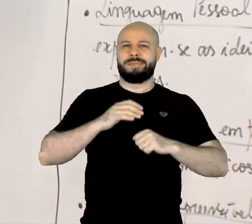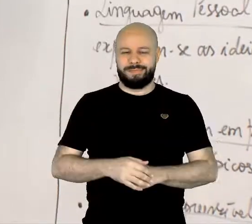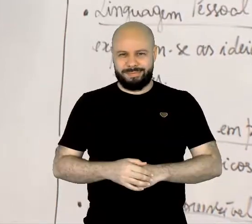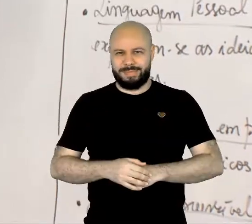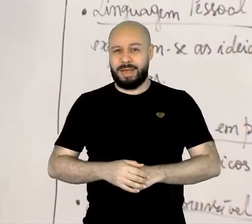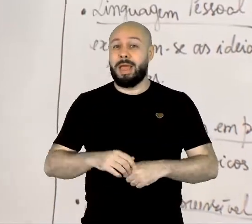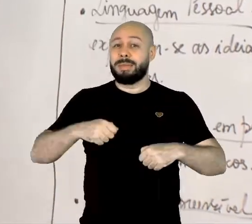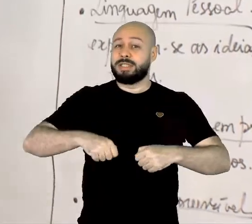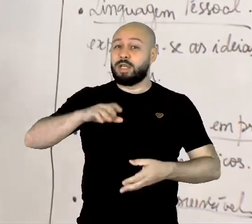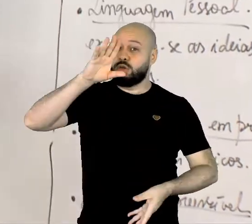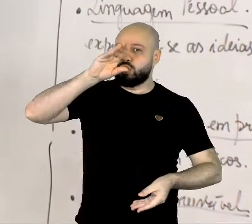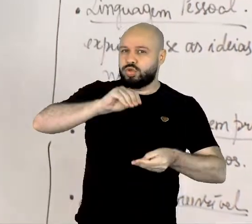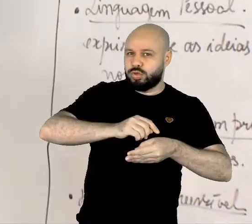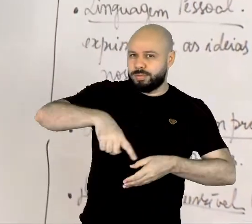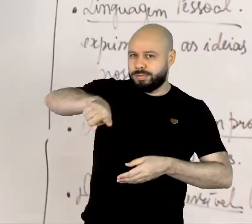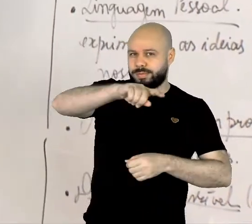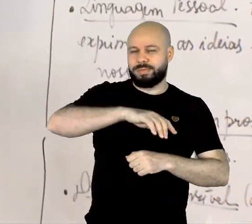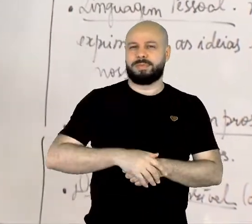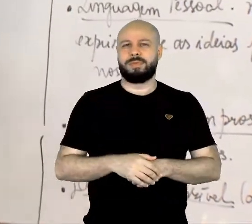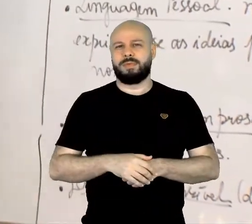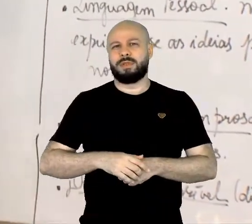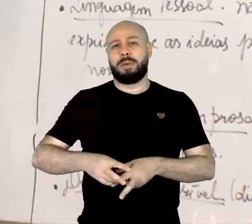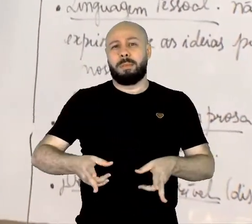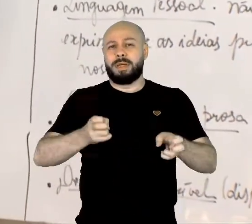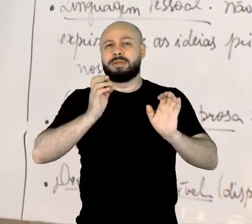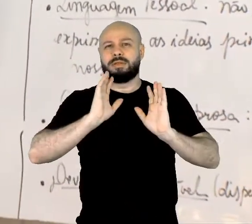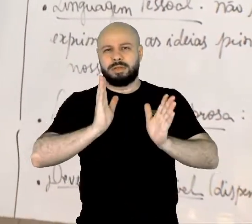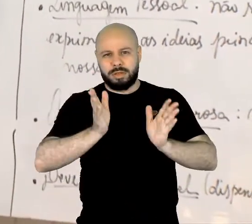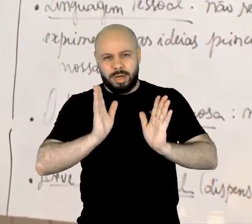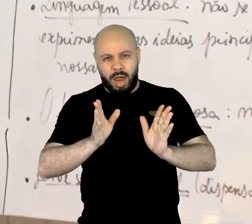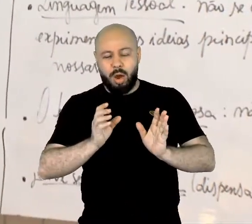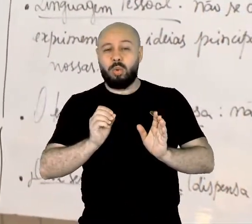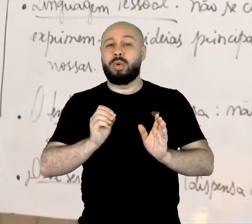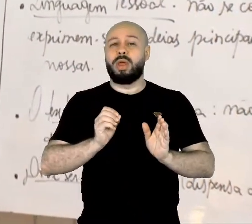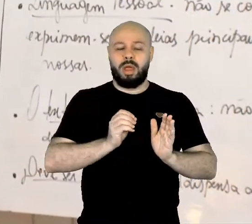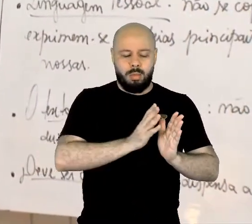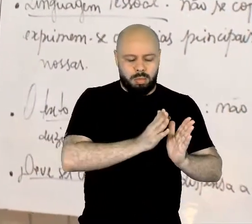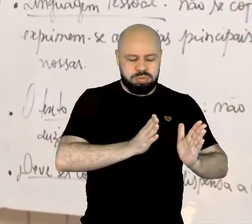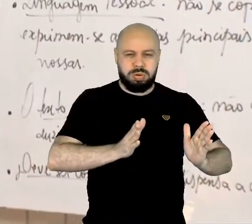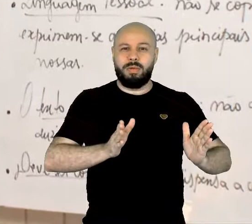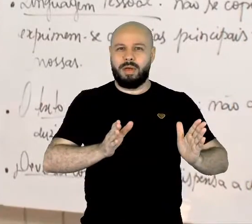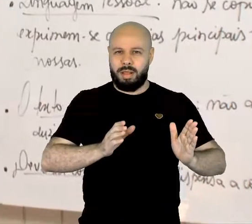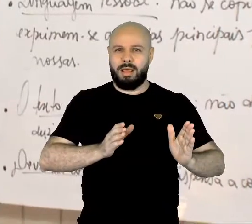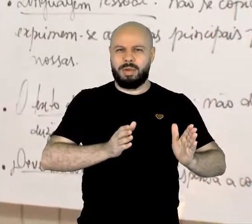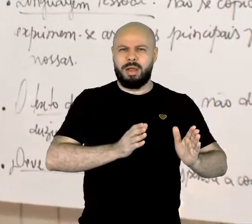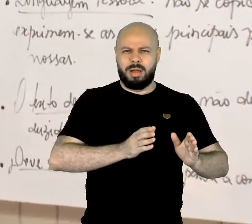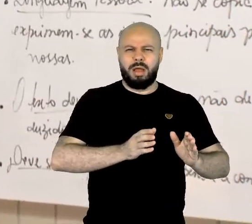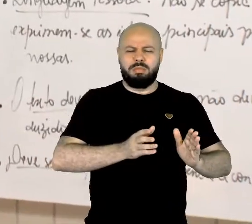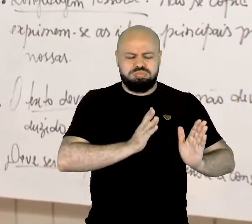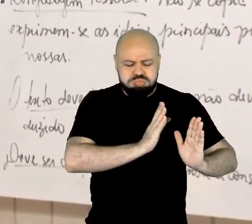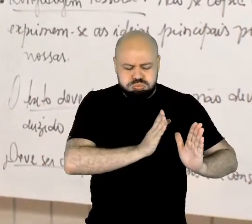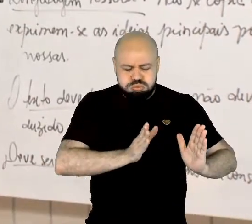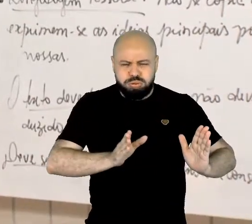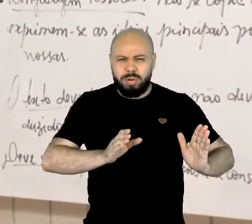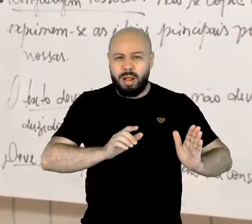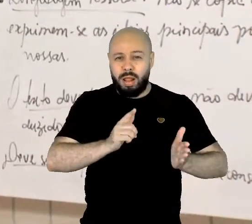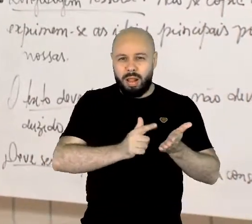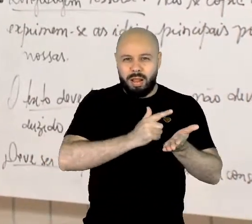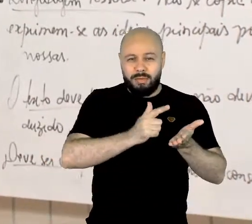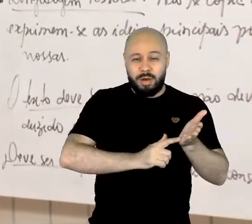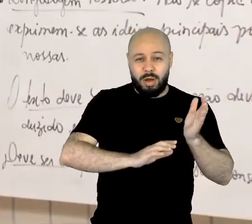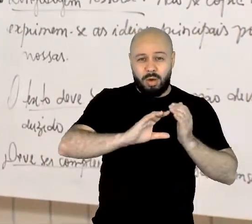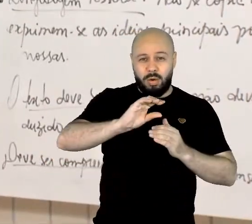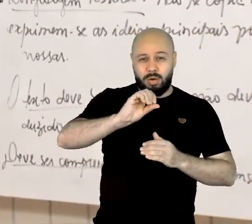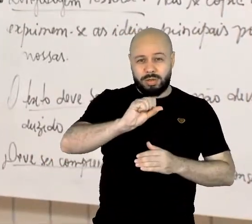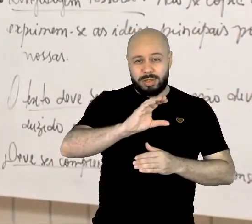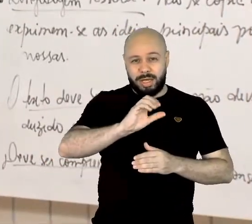um resumo. Como vocês perceberam, nós estamos seguindo aquela série de Os Caras, né? Nós estamos trabalhando livros